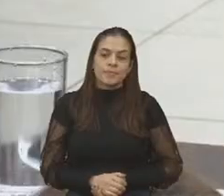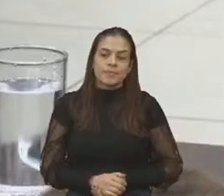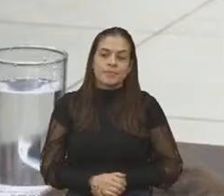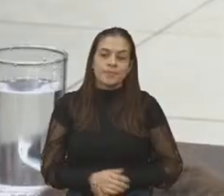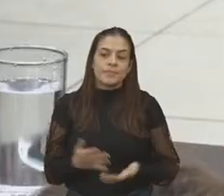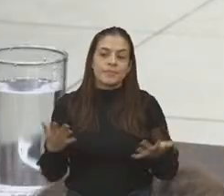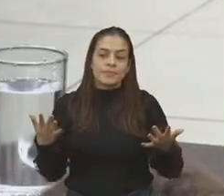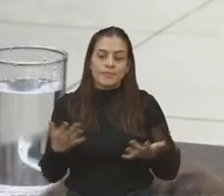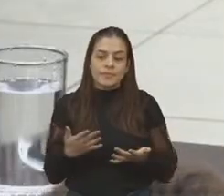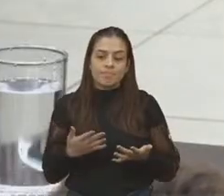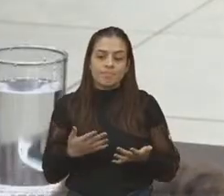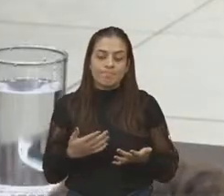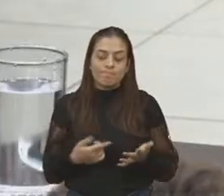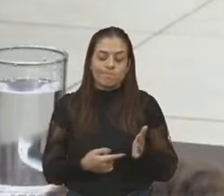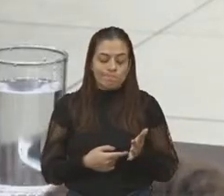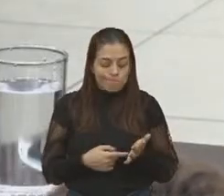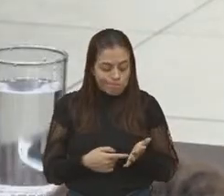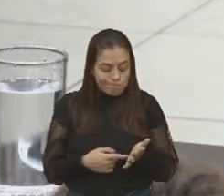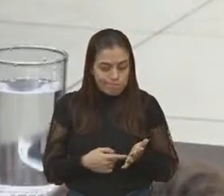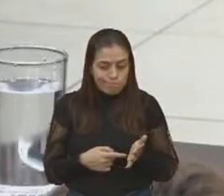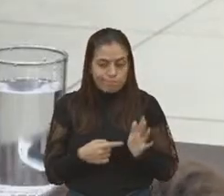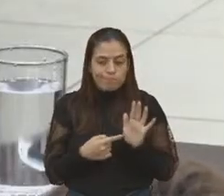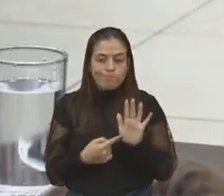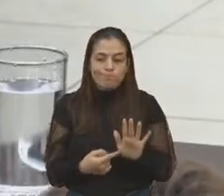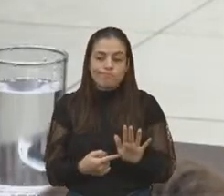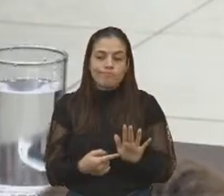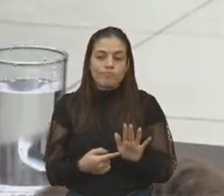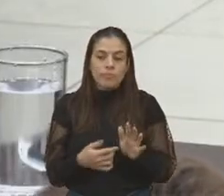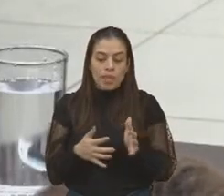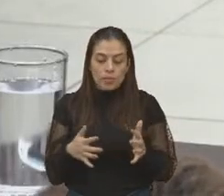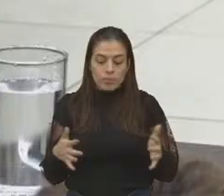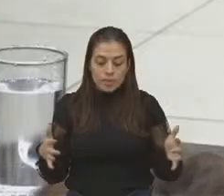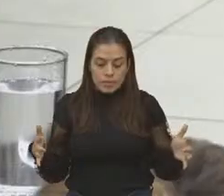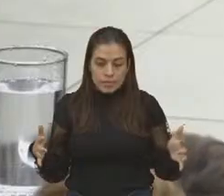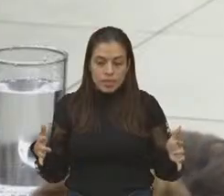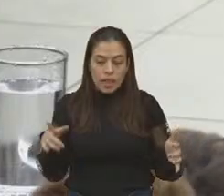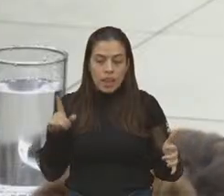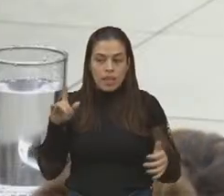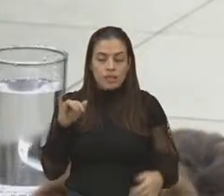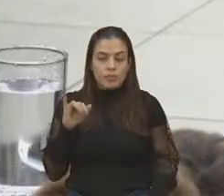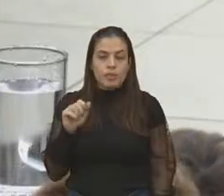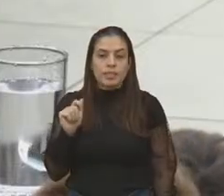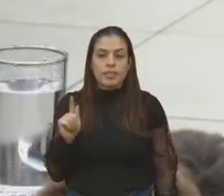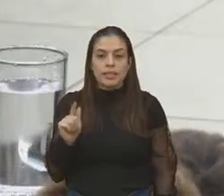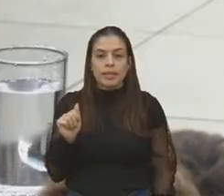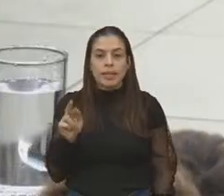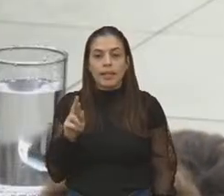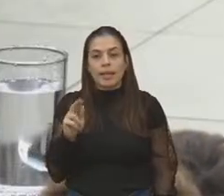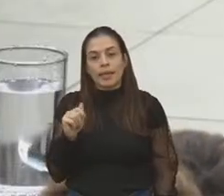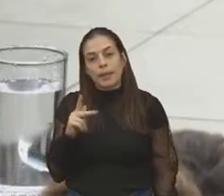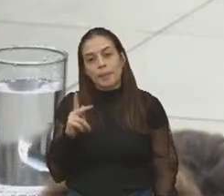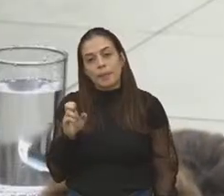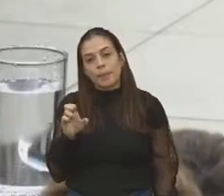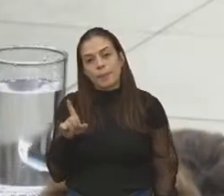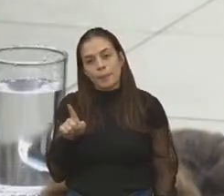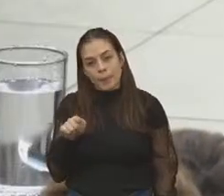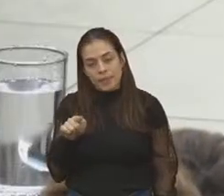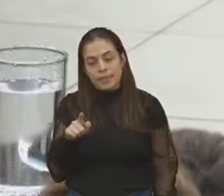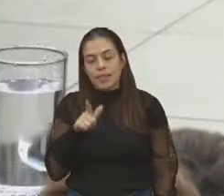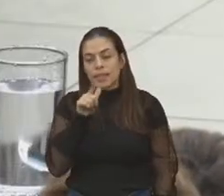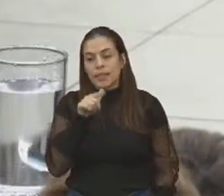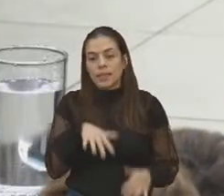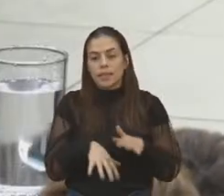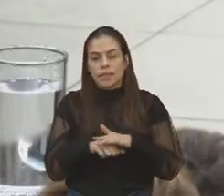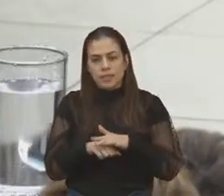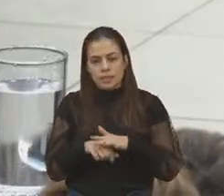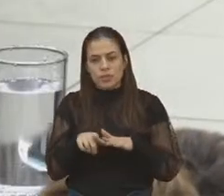Agora aqui, ó, ampliação do lá de Igarapés, de drenagem, Jardim